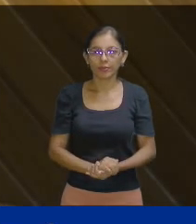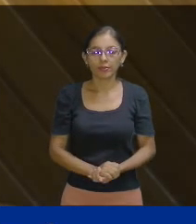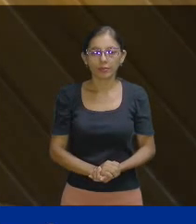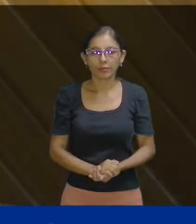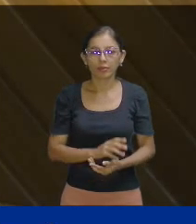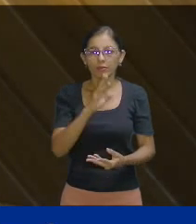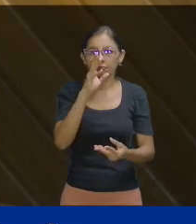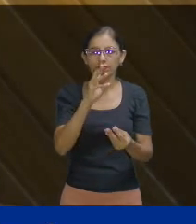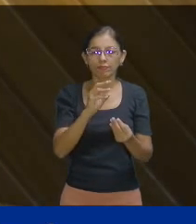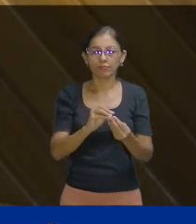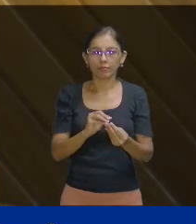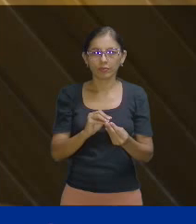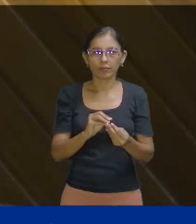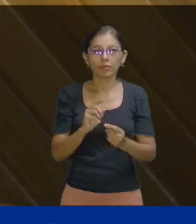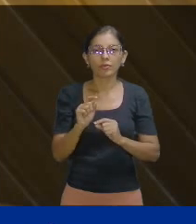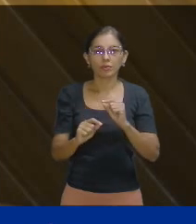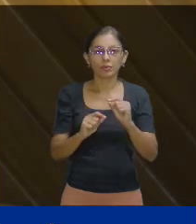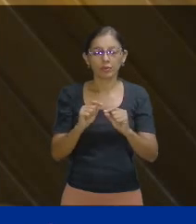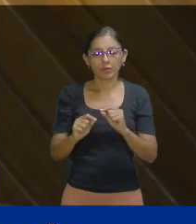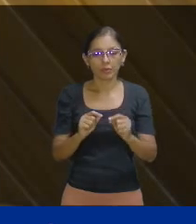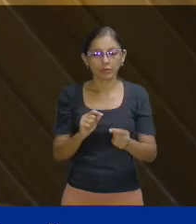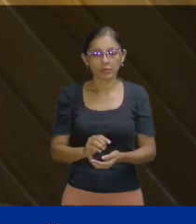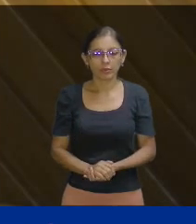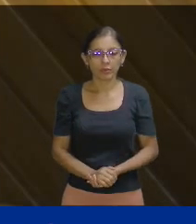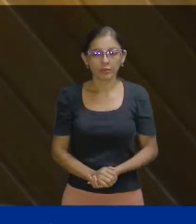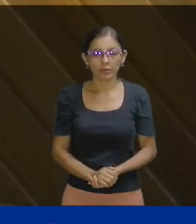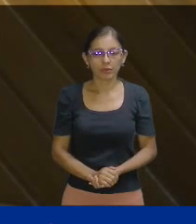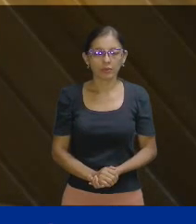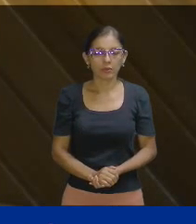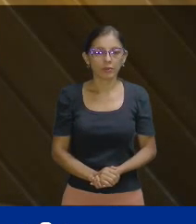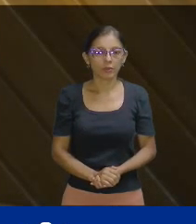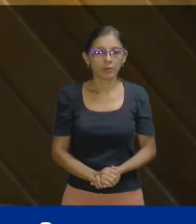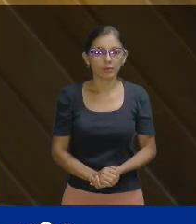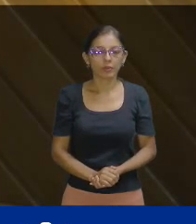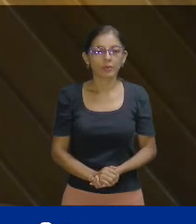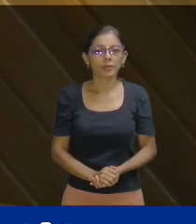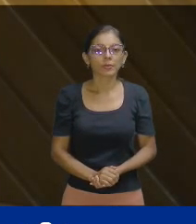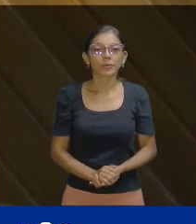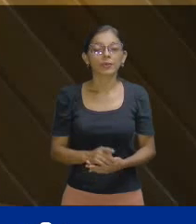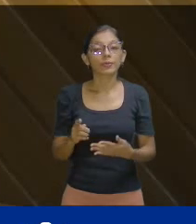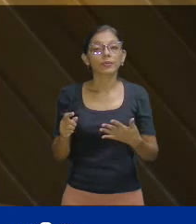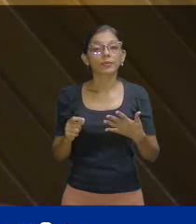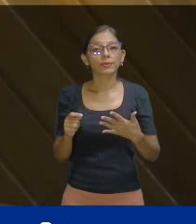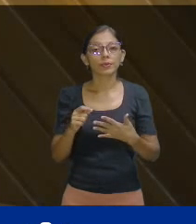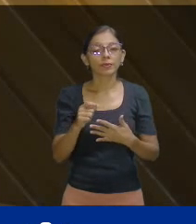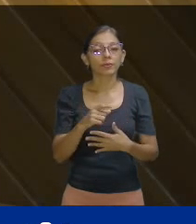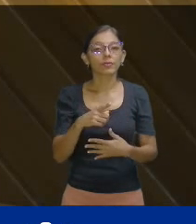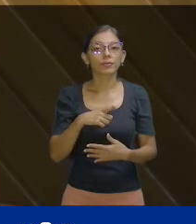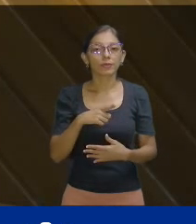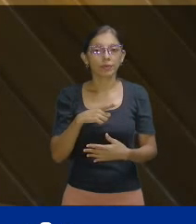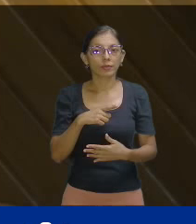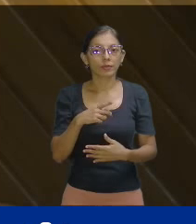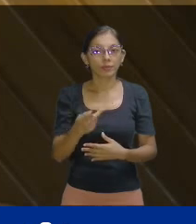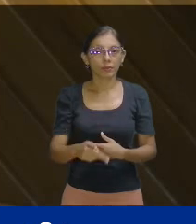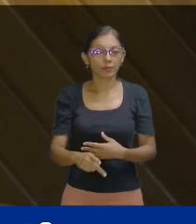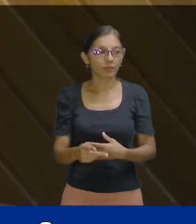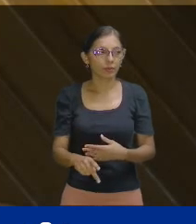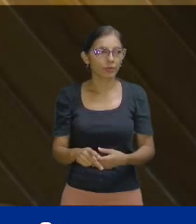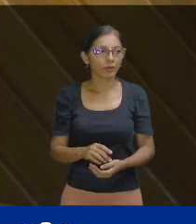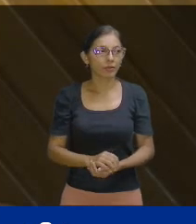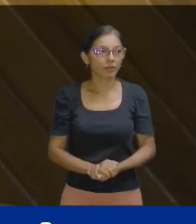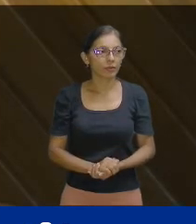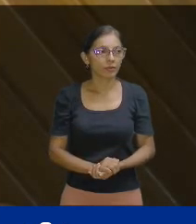Em resumo, conforme se depreende dos fundamentos do acórdão desta Corte,